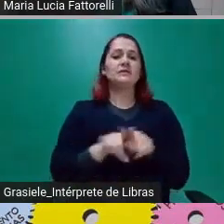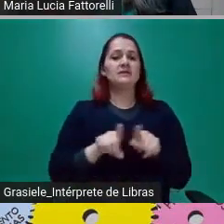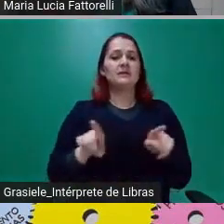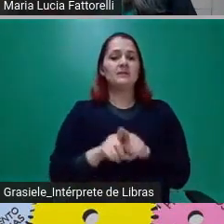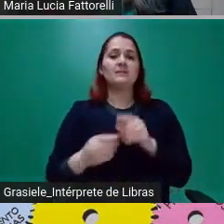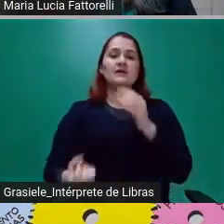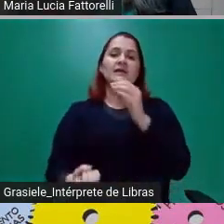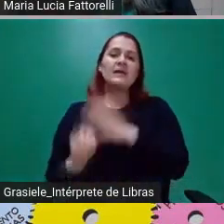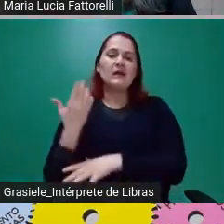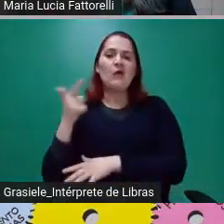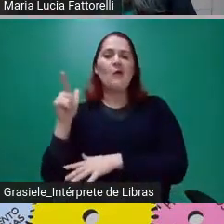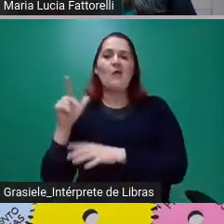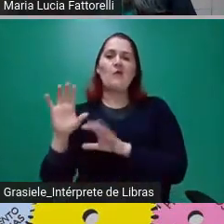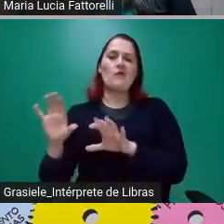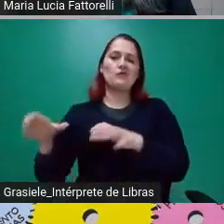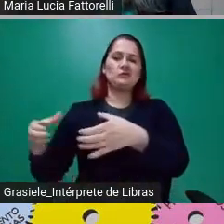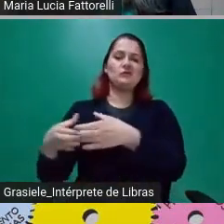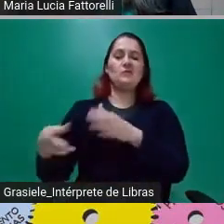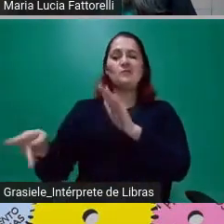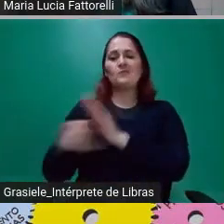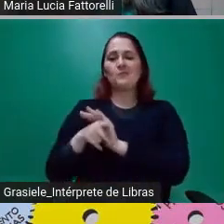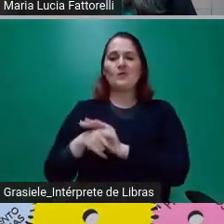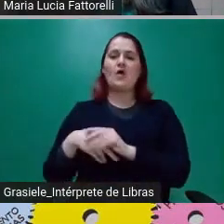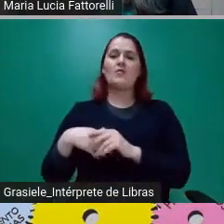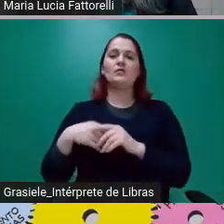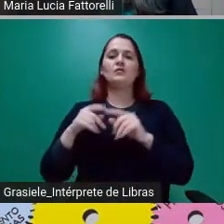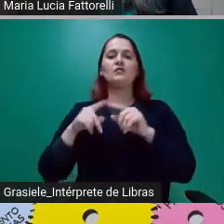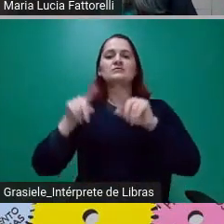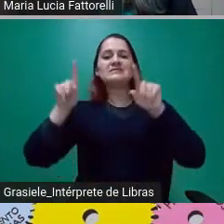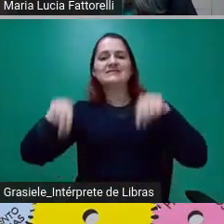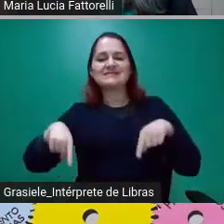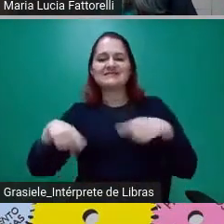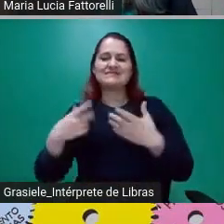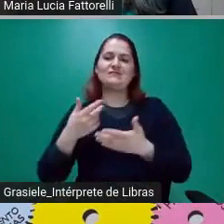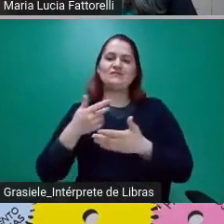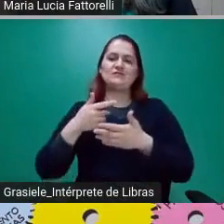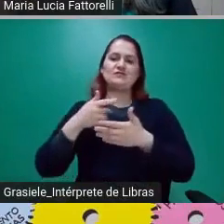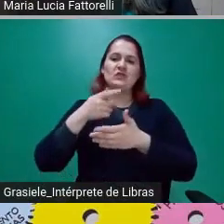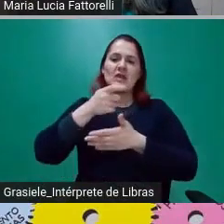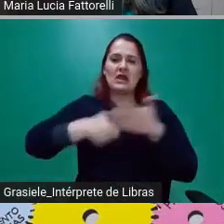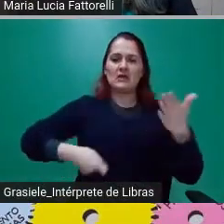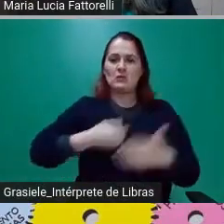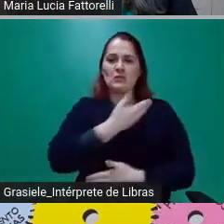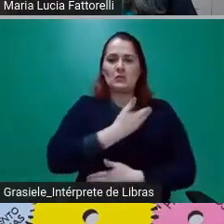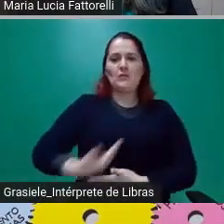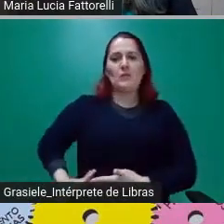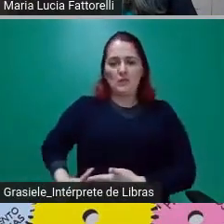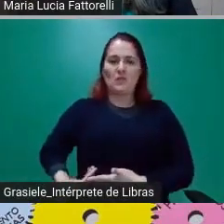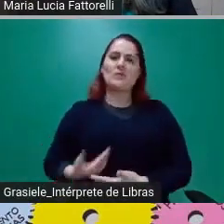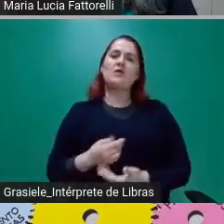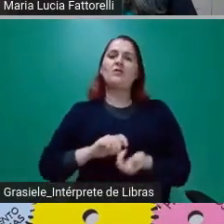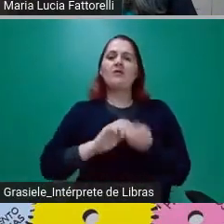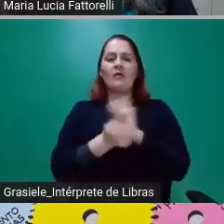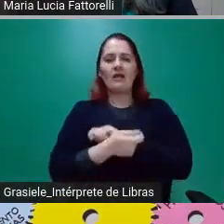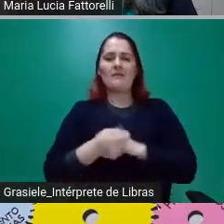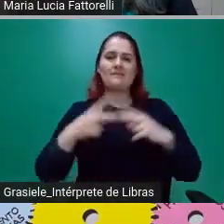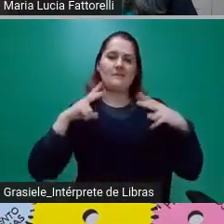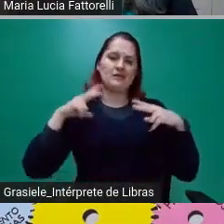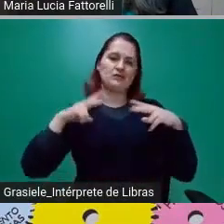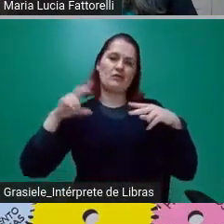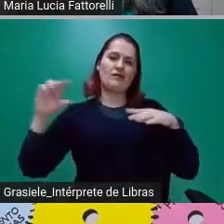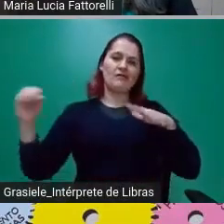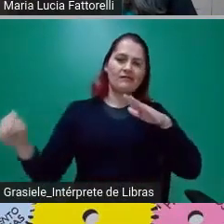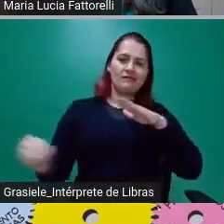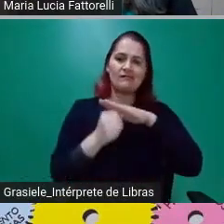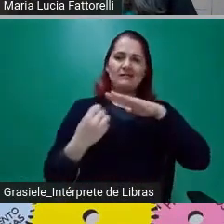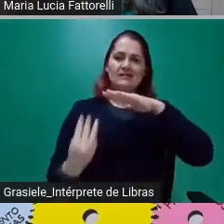Federal em 2012, são ambas consideradas formas de privatização não clássicas, né, implementadas pelo governo